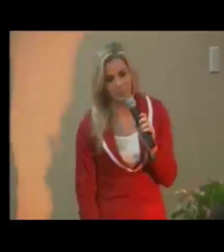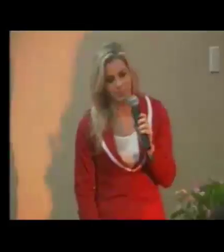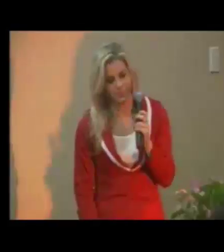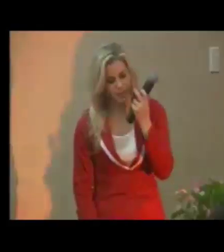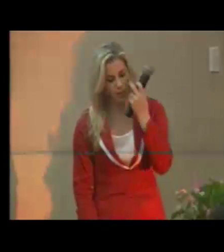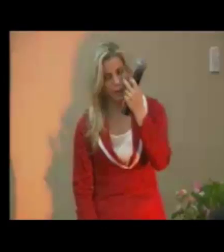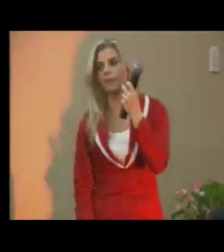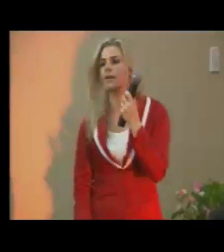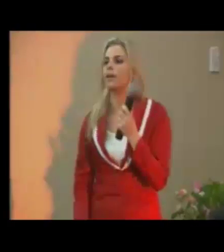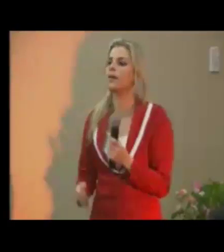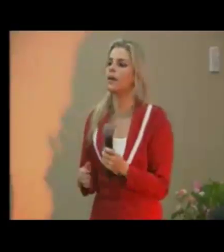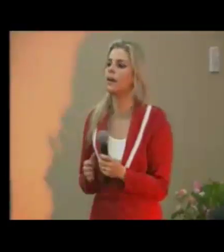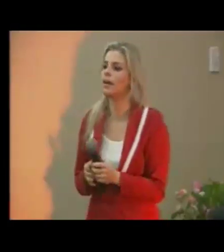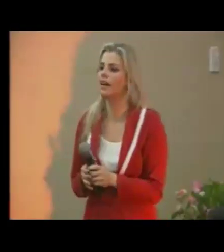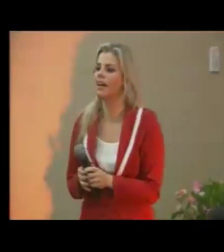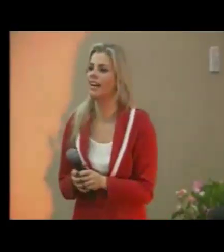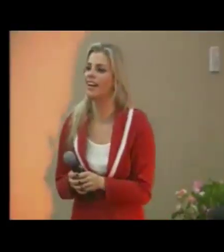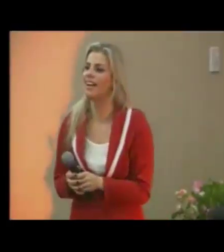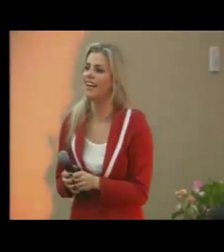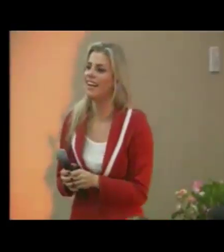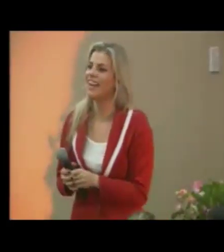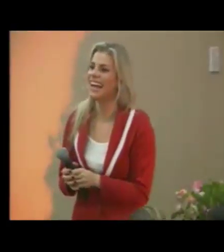vários temas.